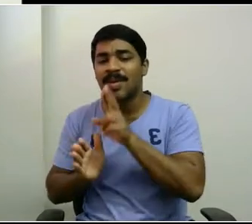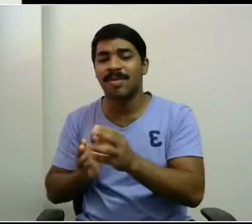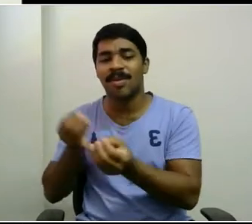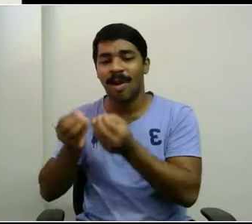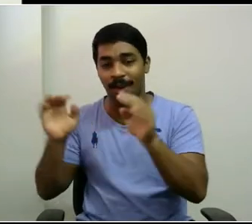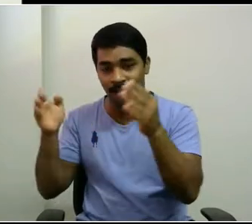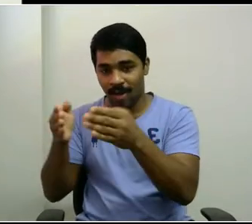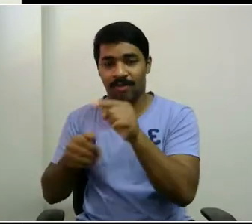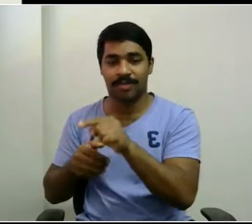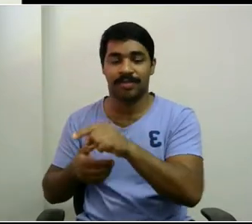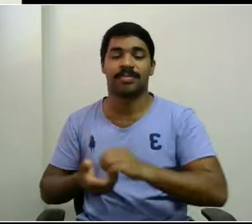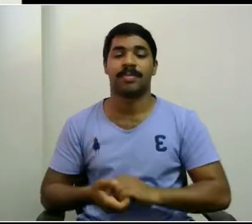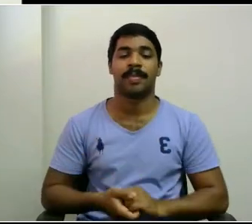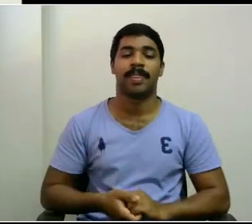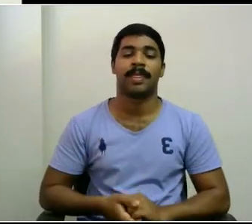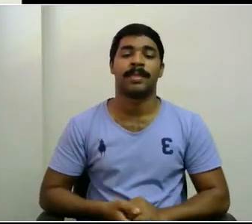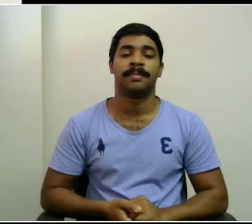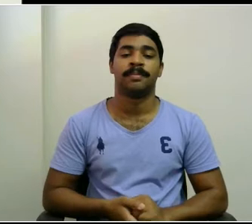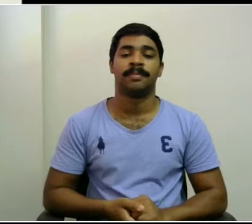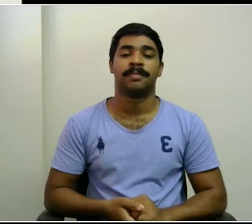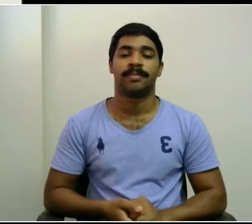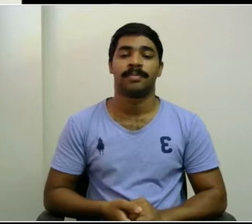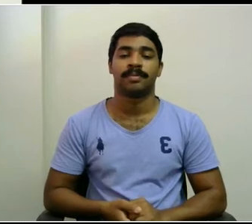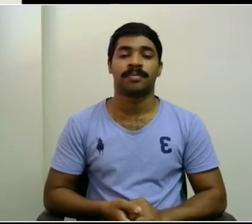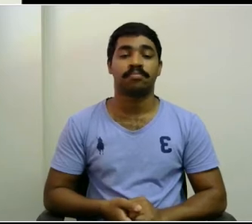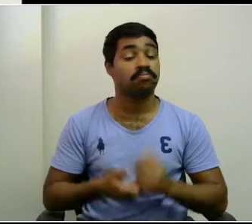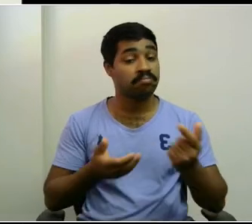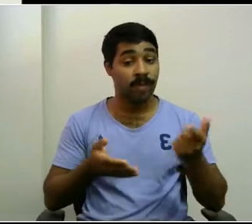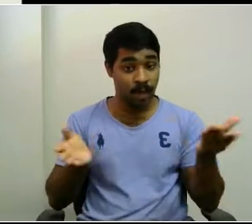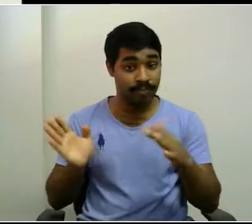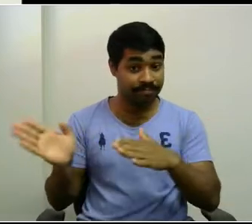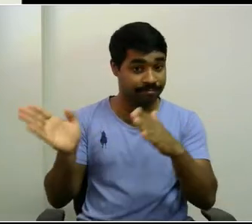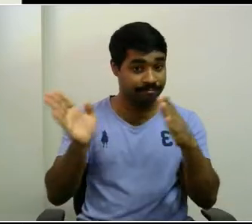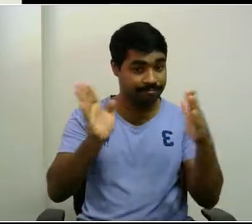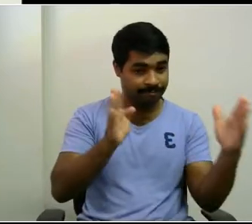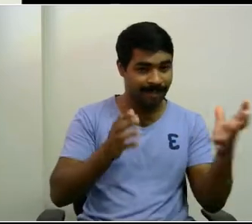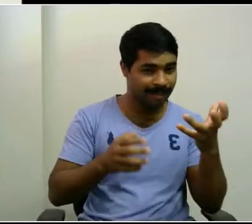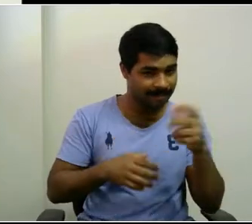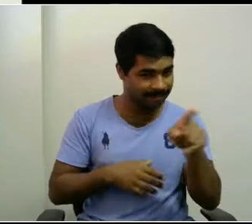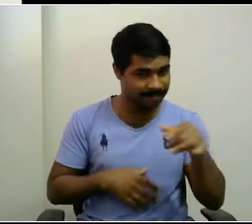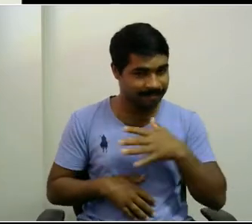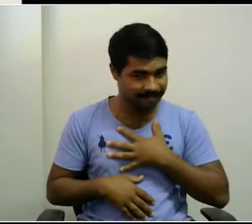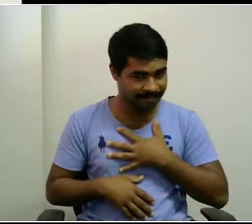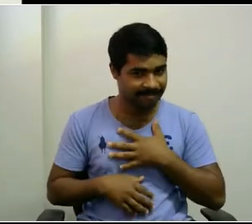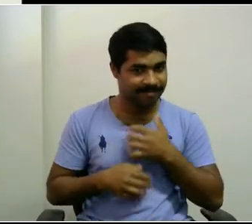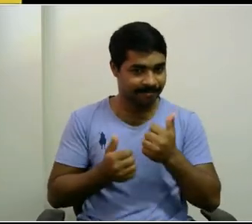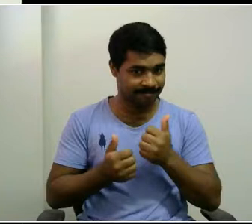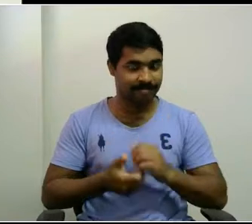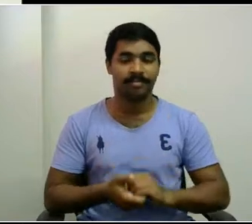do conteúdo. Tá? Então, espero que gostem do formato dessa aula. Então, vamos começar.